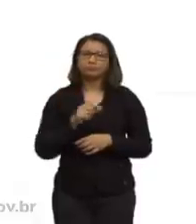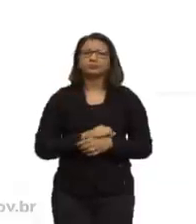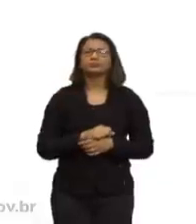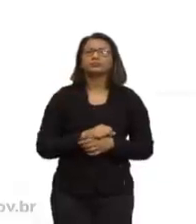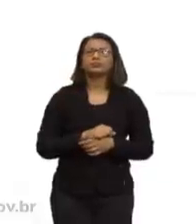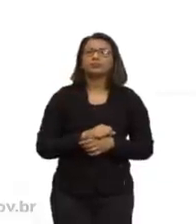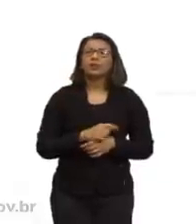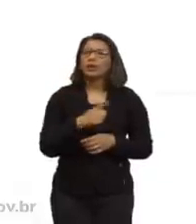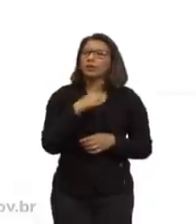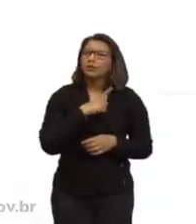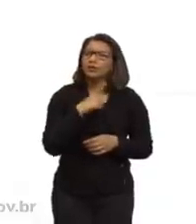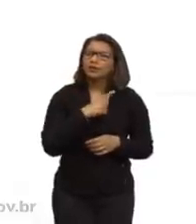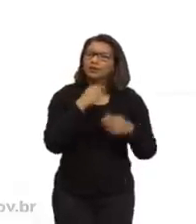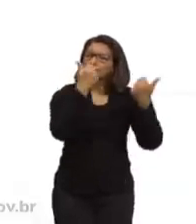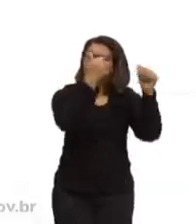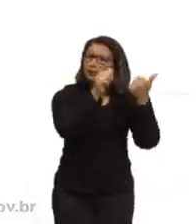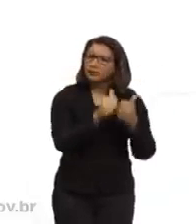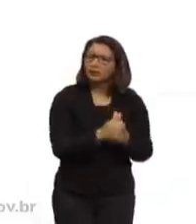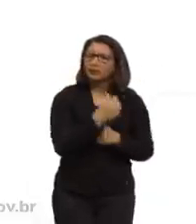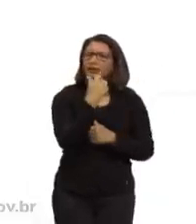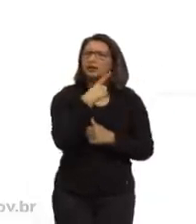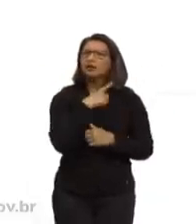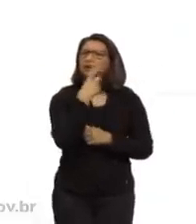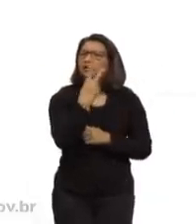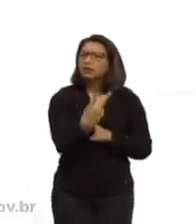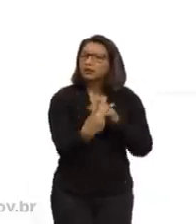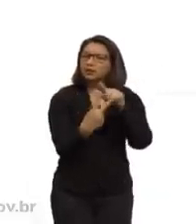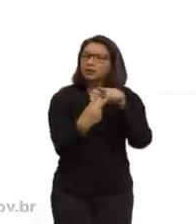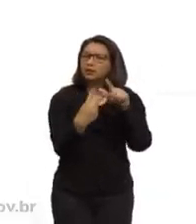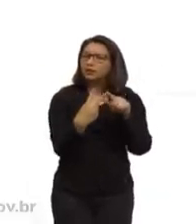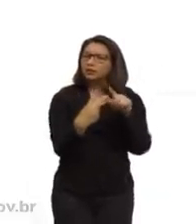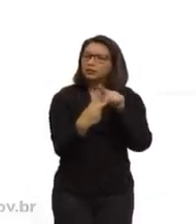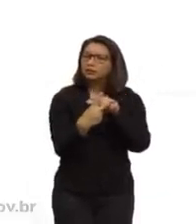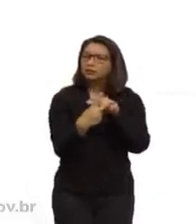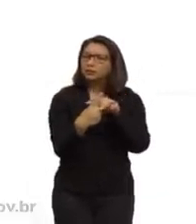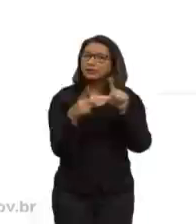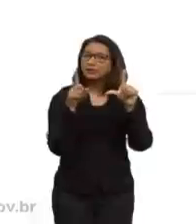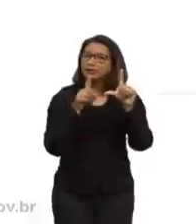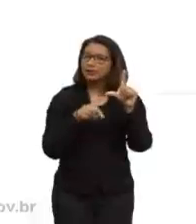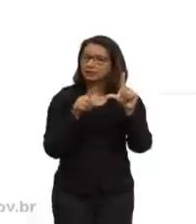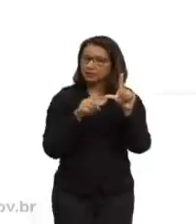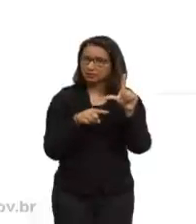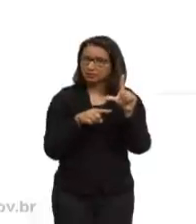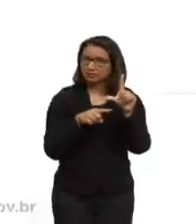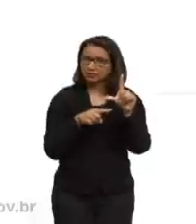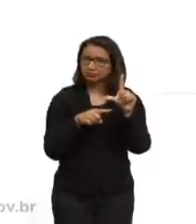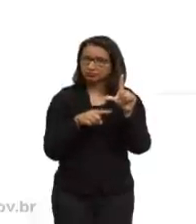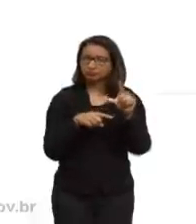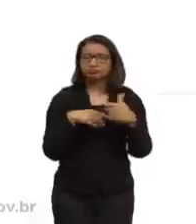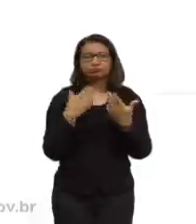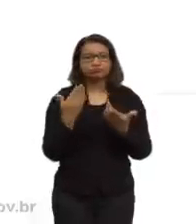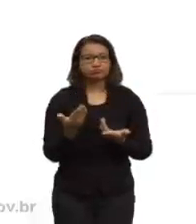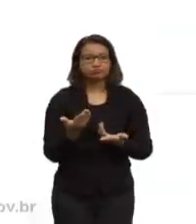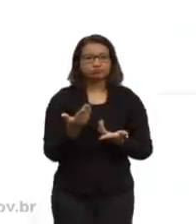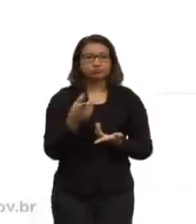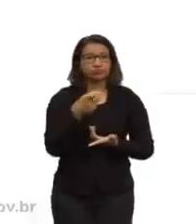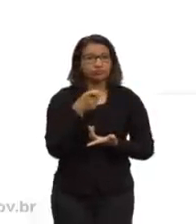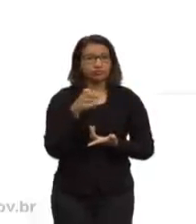O que tem na figura? Tem duas incógnitas, certo? Duas incógnitas.